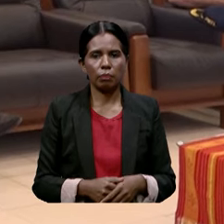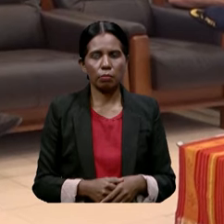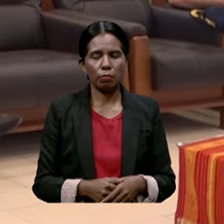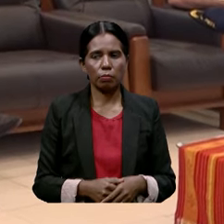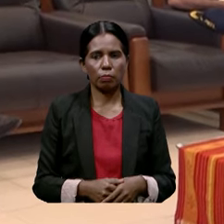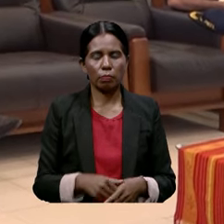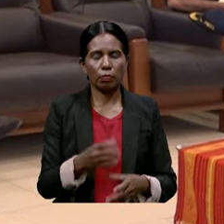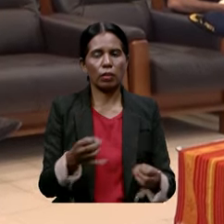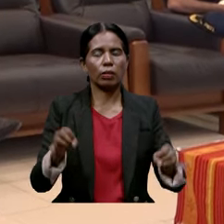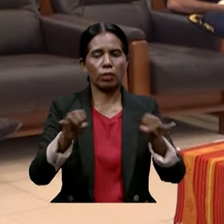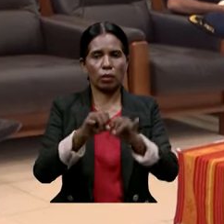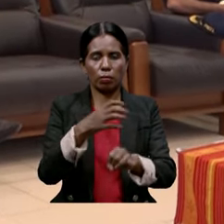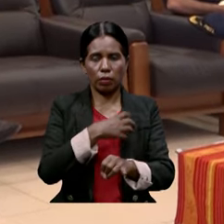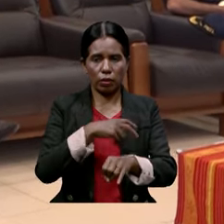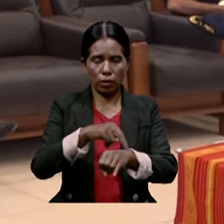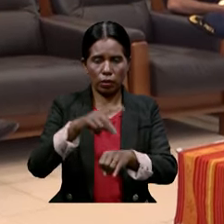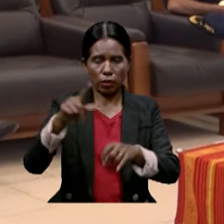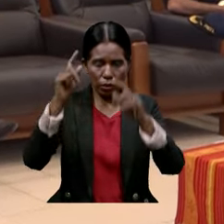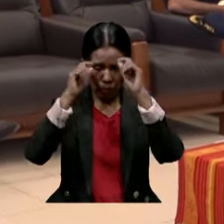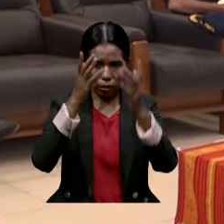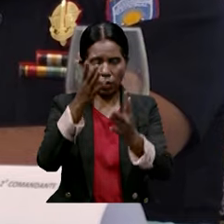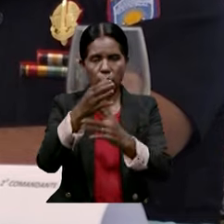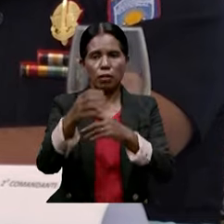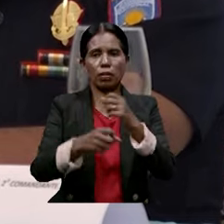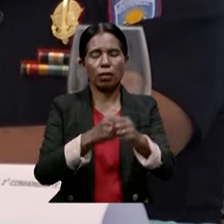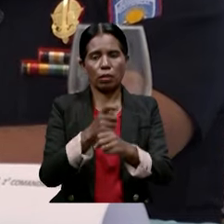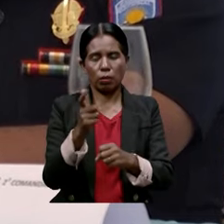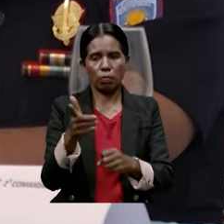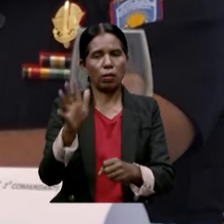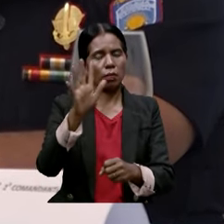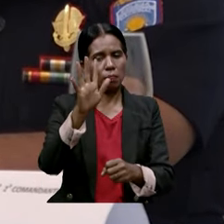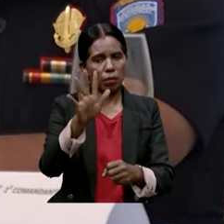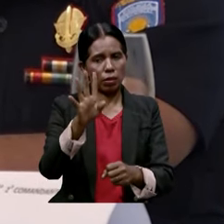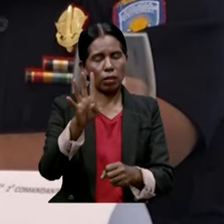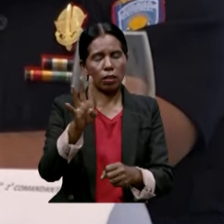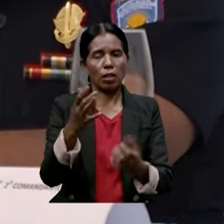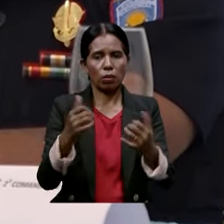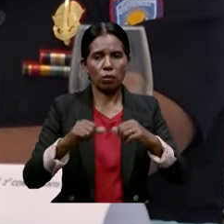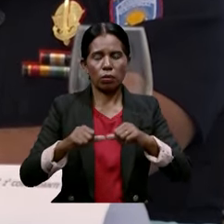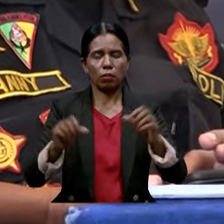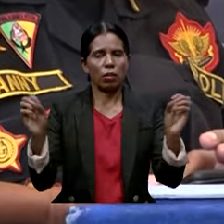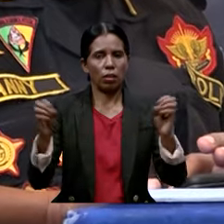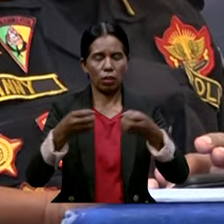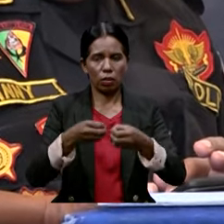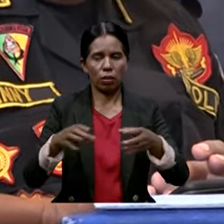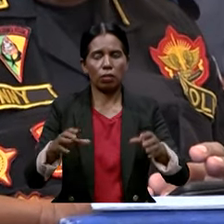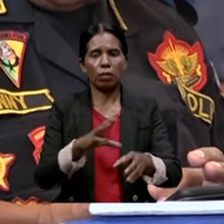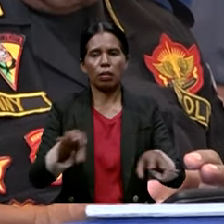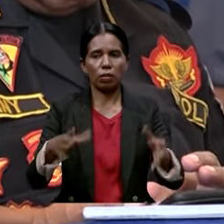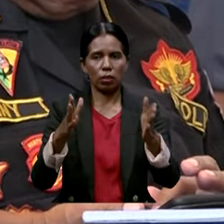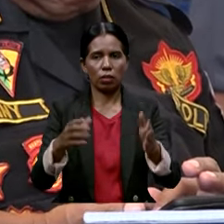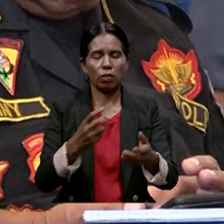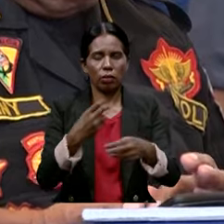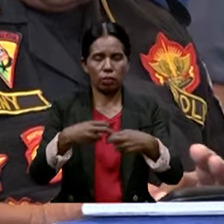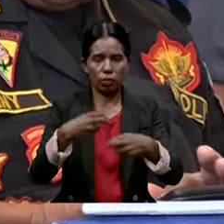Existência da instituição Polícia Nacional Timor-Leste tamo no batinan rol resinghat mai beda daune sira continua menos recurso humano por dificulta serviço